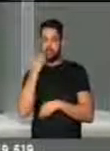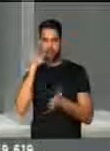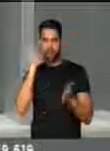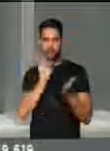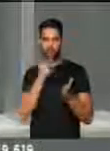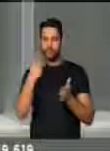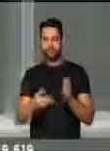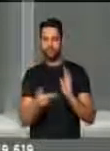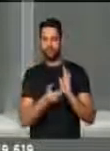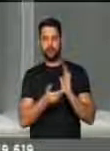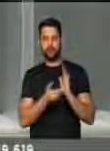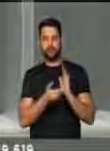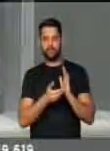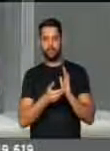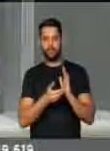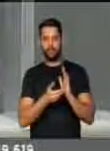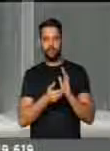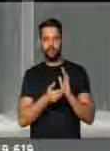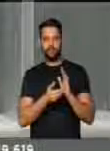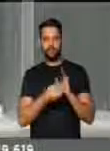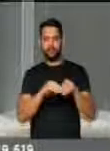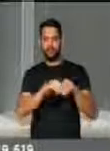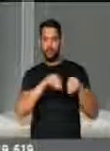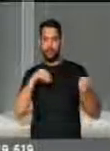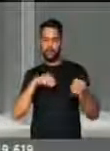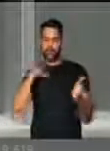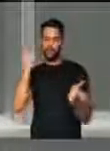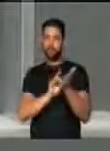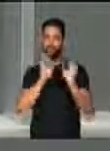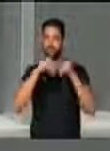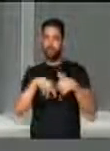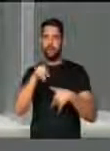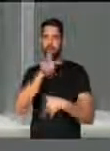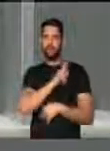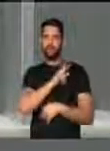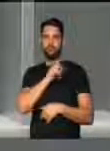confirmemos nesta casa o afastamento definitivo.